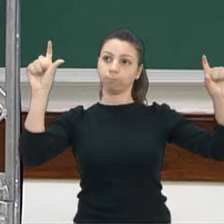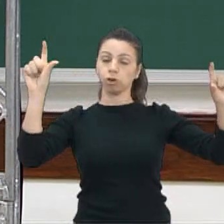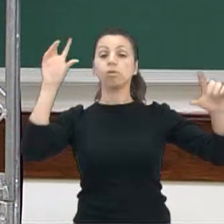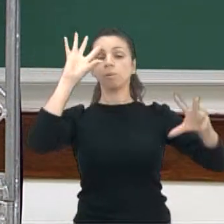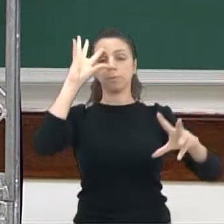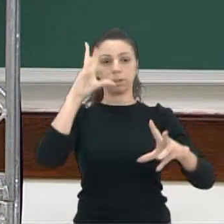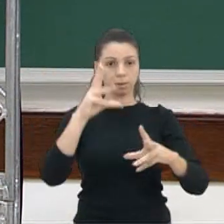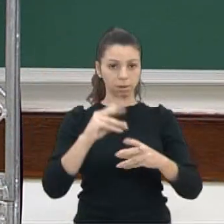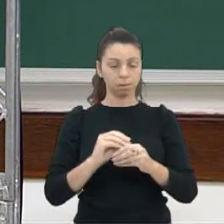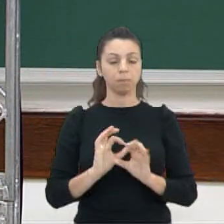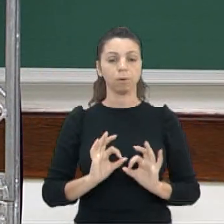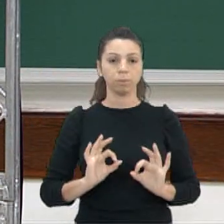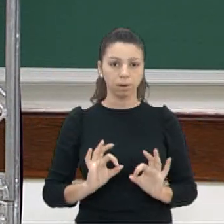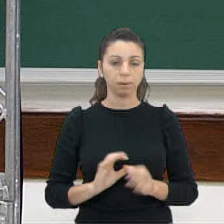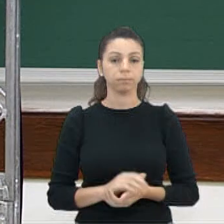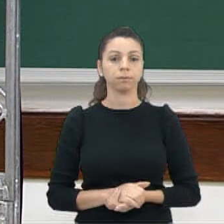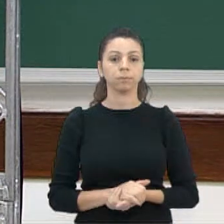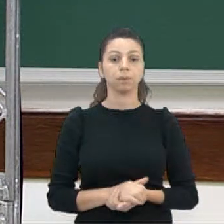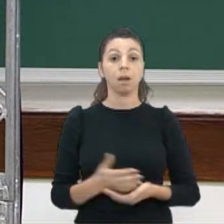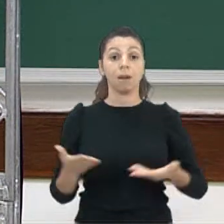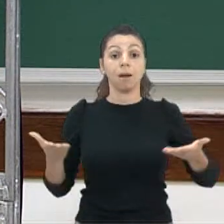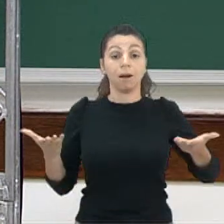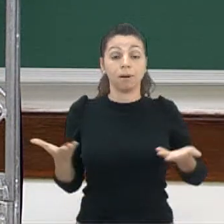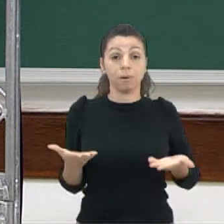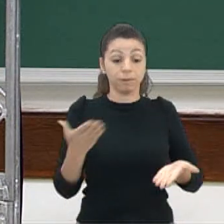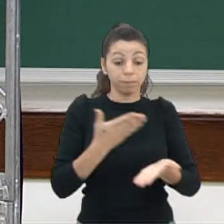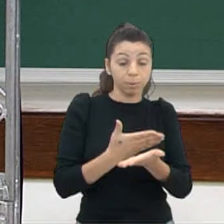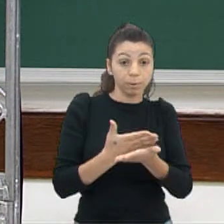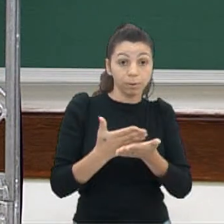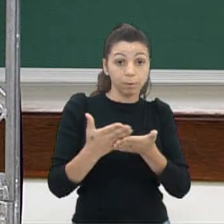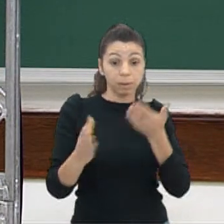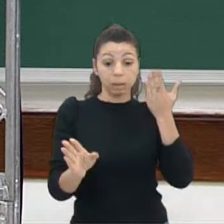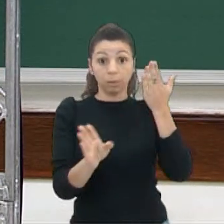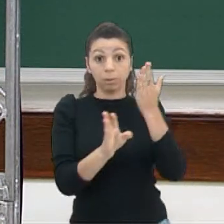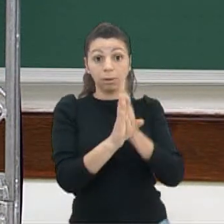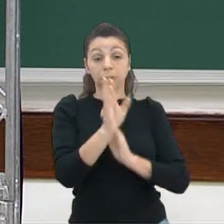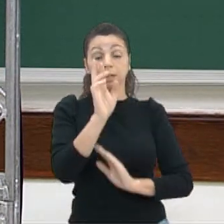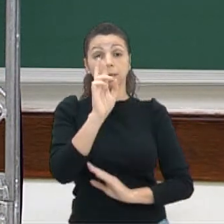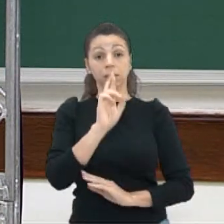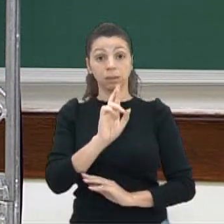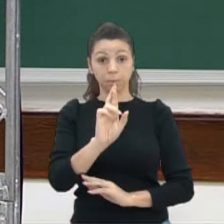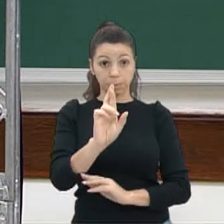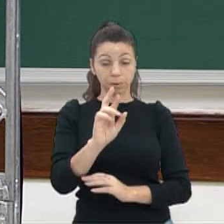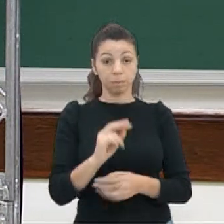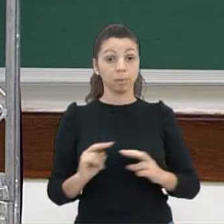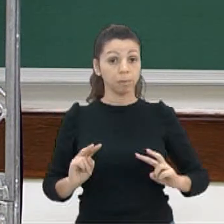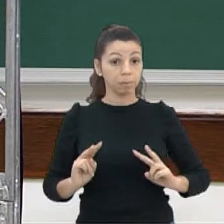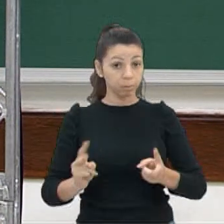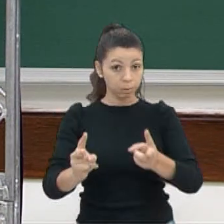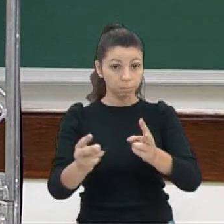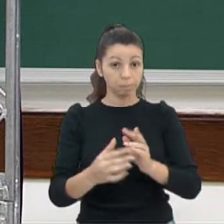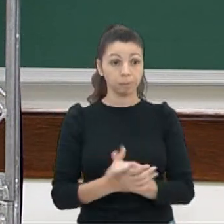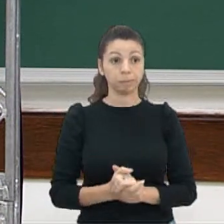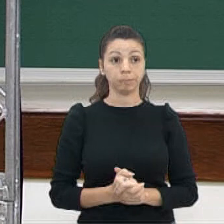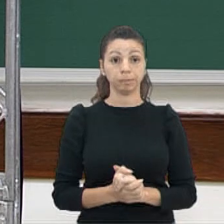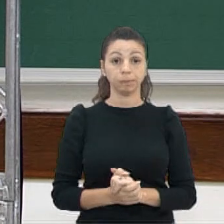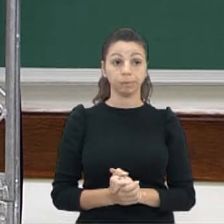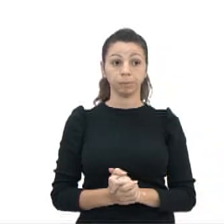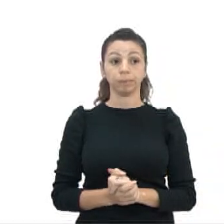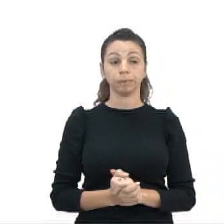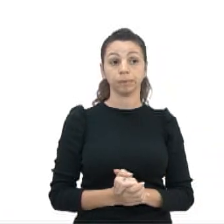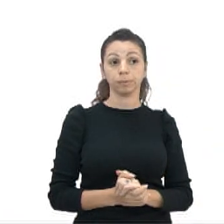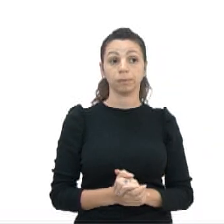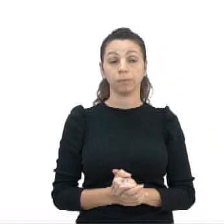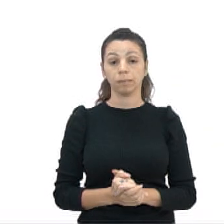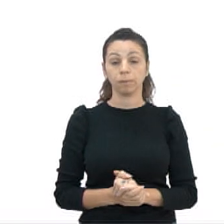expressões. Agora, nós estamos começando a resolver as expressões. Vamos continuar?